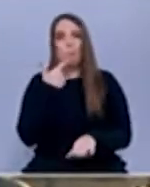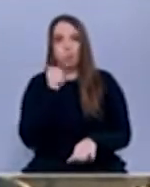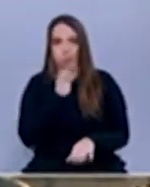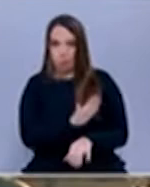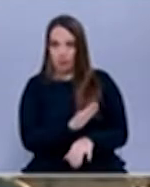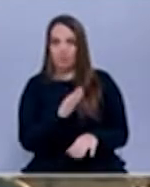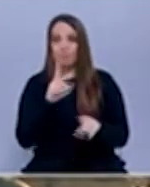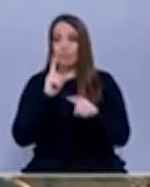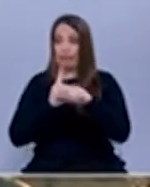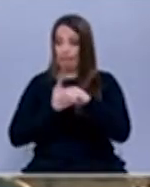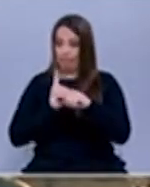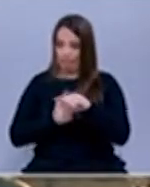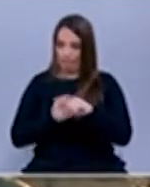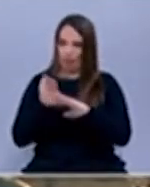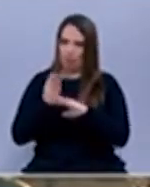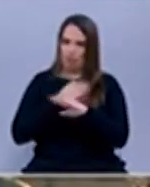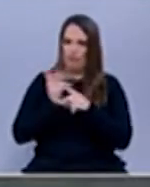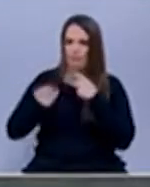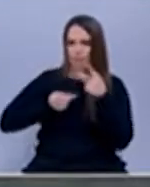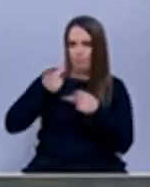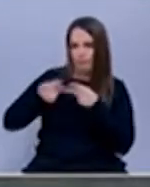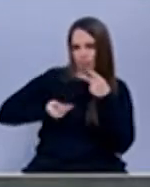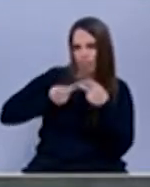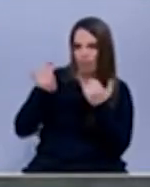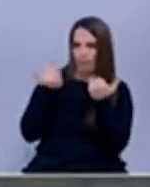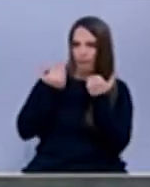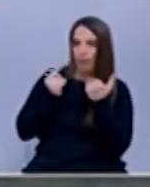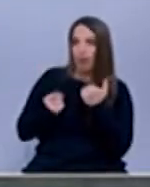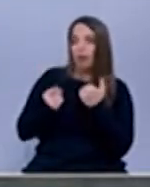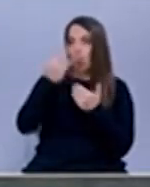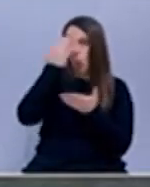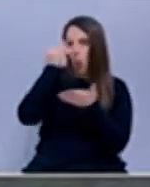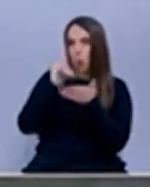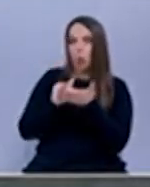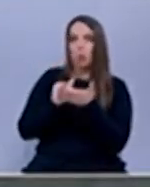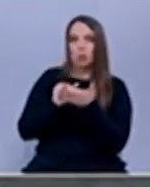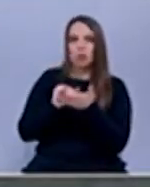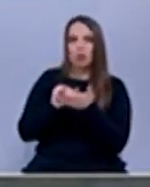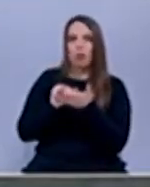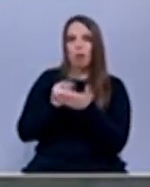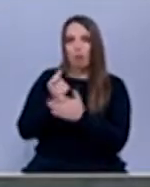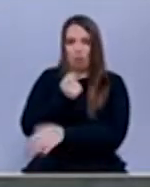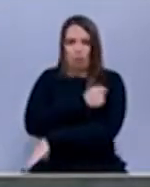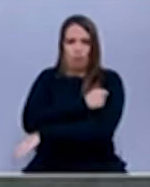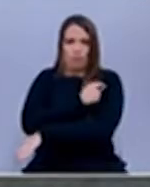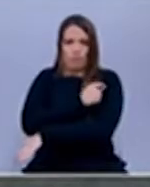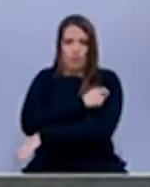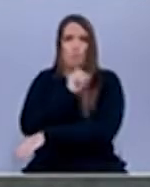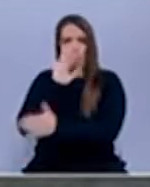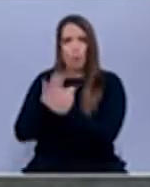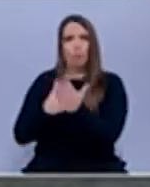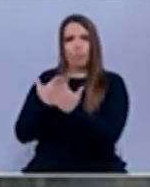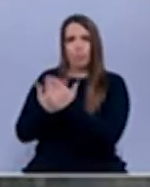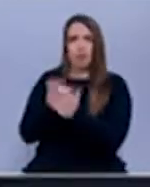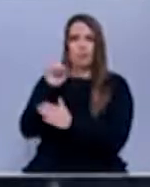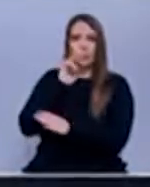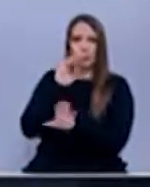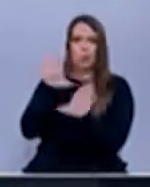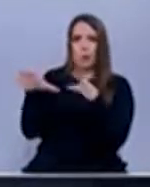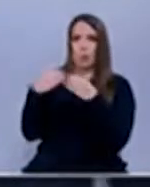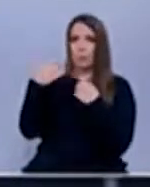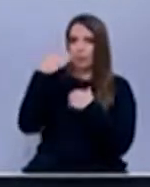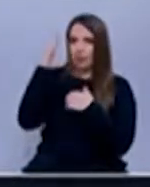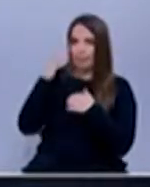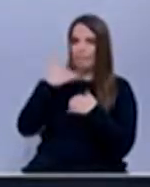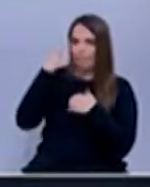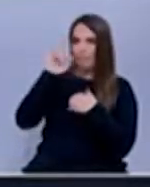na Grécia, após avaliação dos dados, o país chegou à conclusão que, afinal, o fármaco consegue proteger os grupos etários